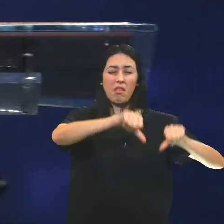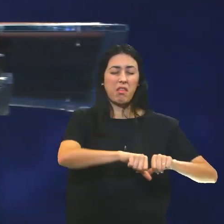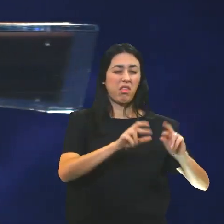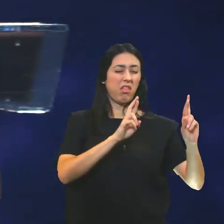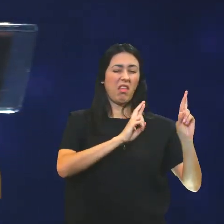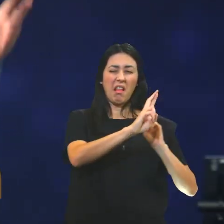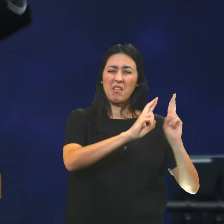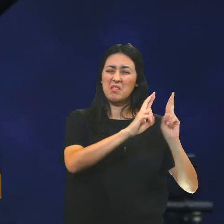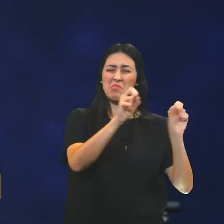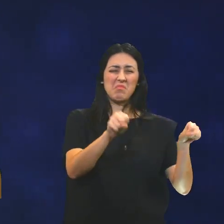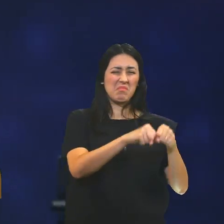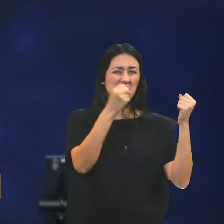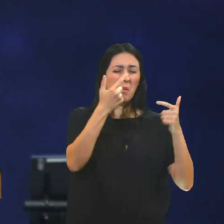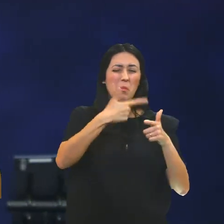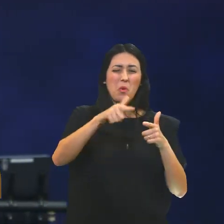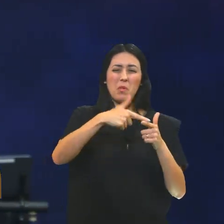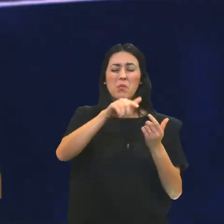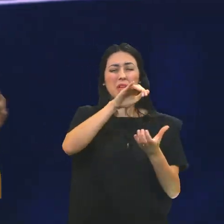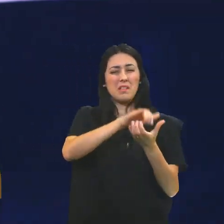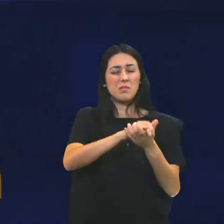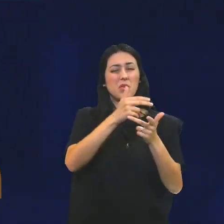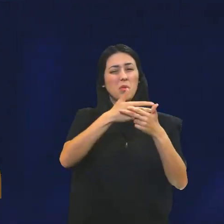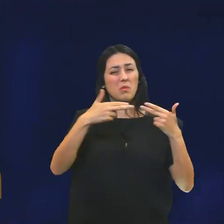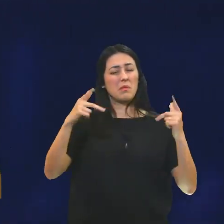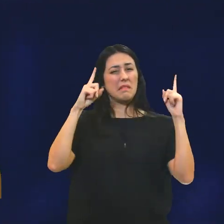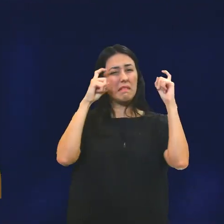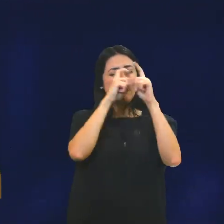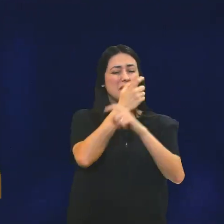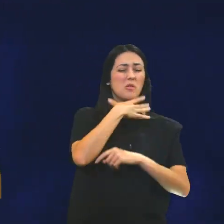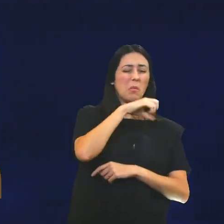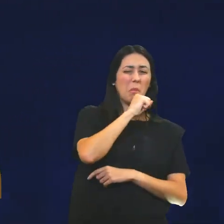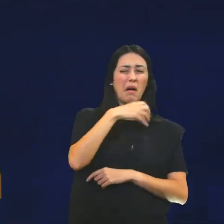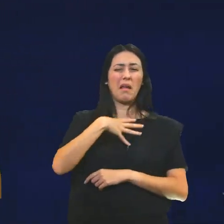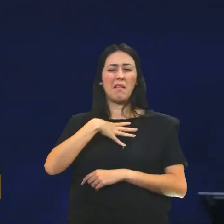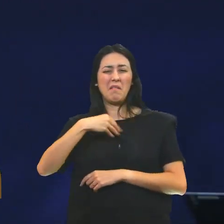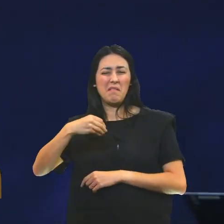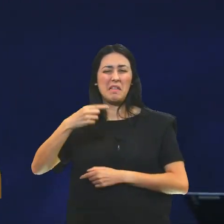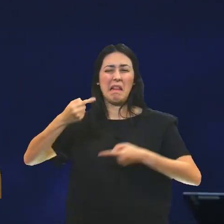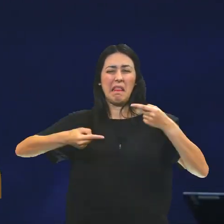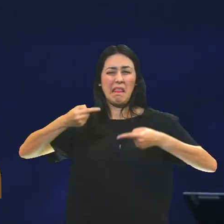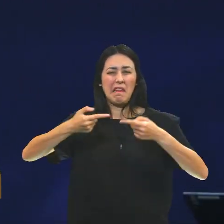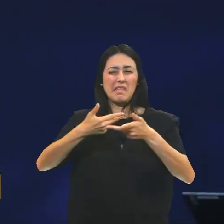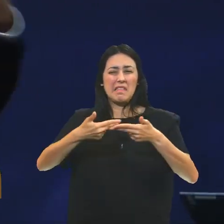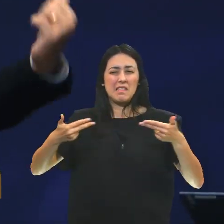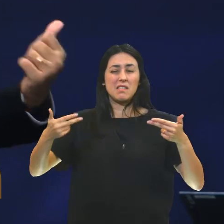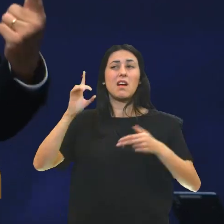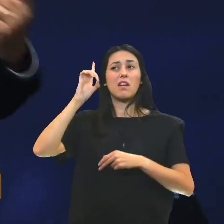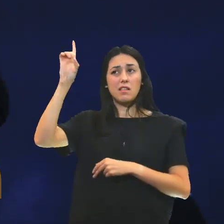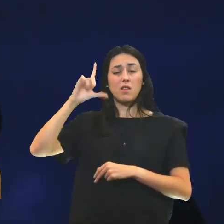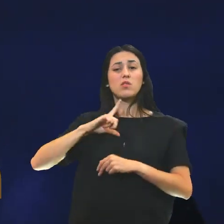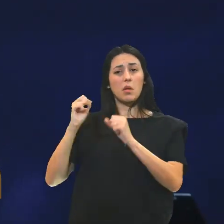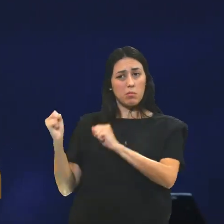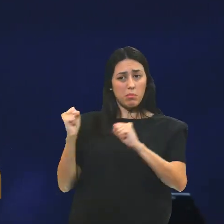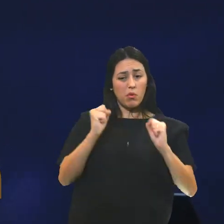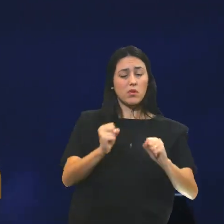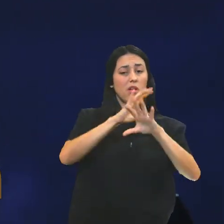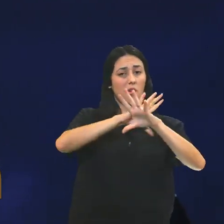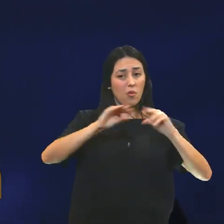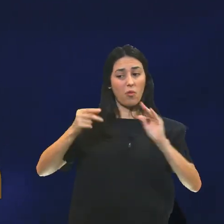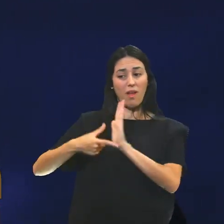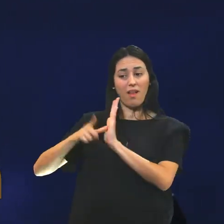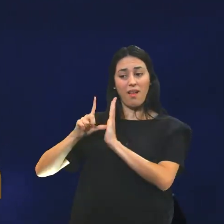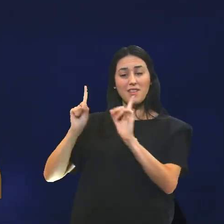no casamento, às vezes coisas difíceis entre pais e filhos. Deus tem poder para curar, como a gente acabou de